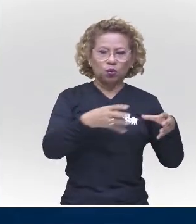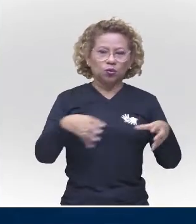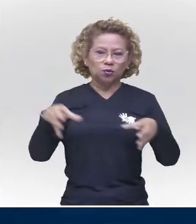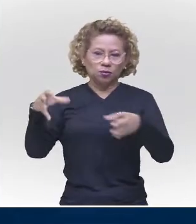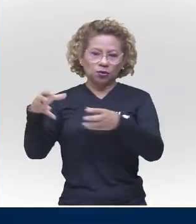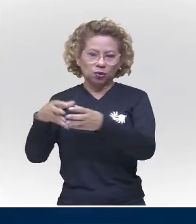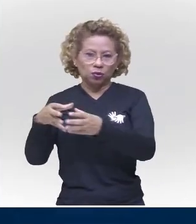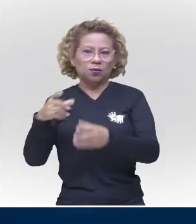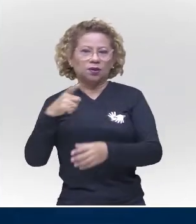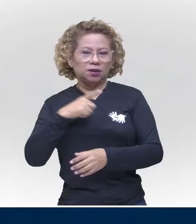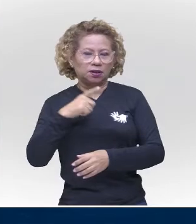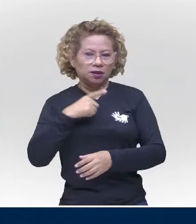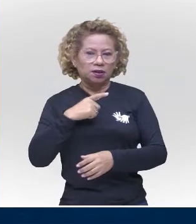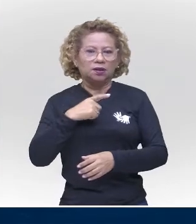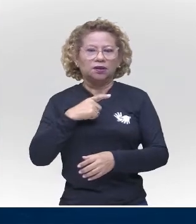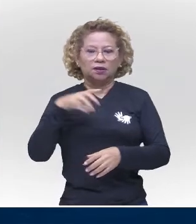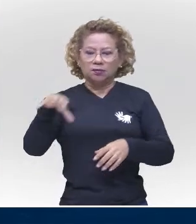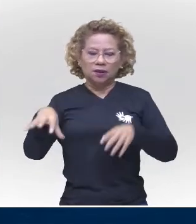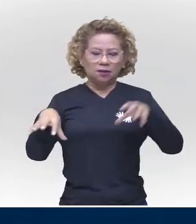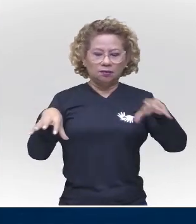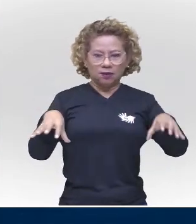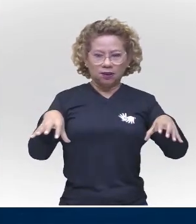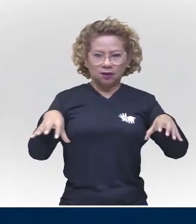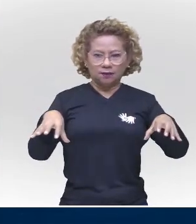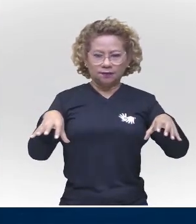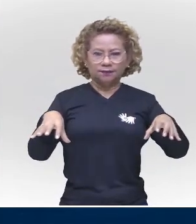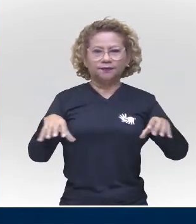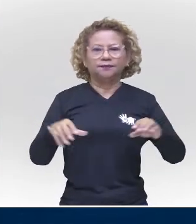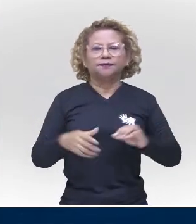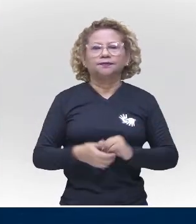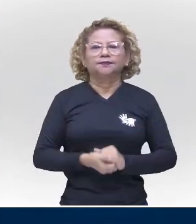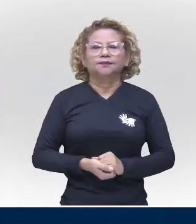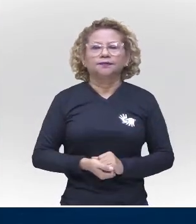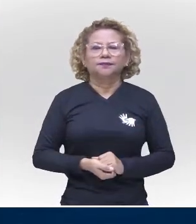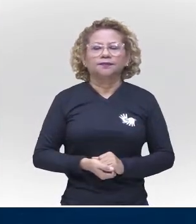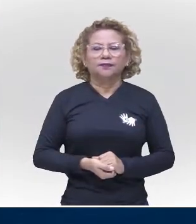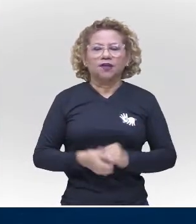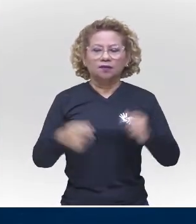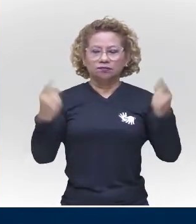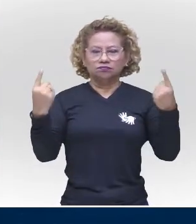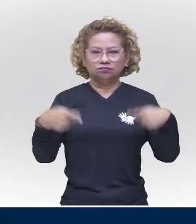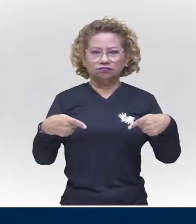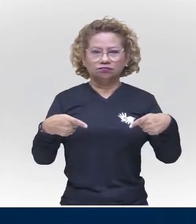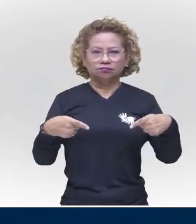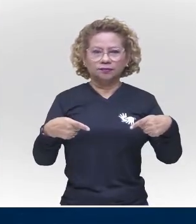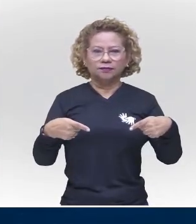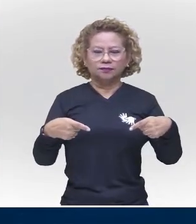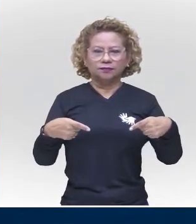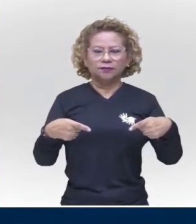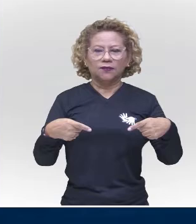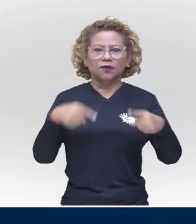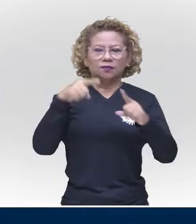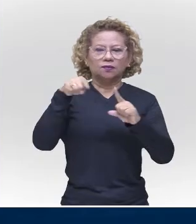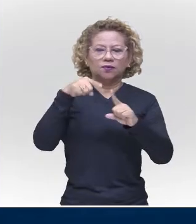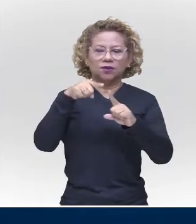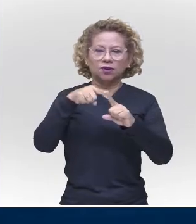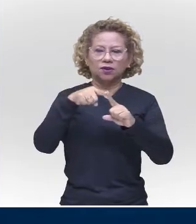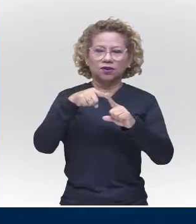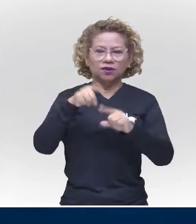nós temos 2 times, um de cada lado, né, que vão competir entre si. O objetivo